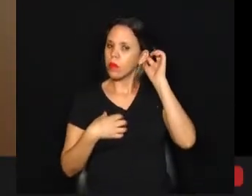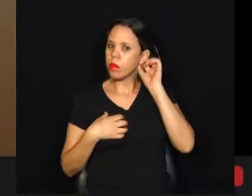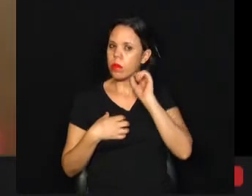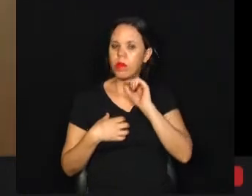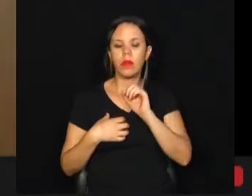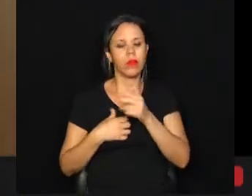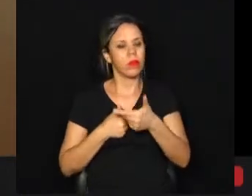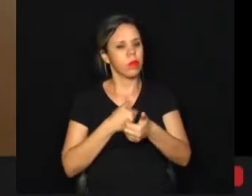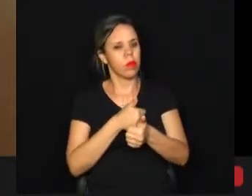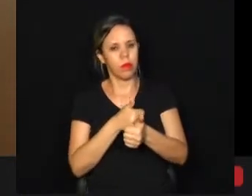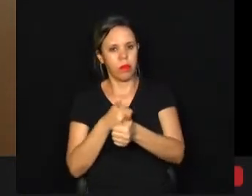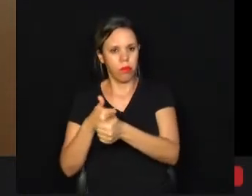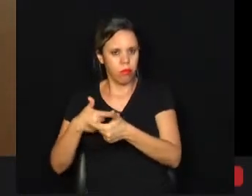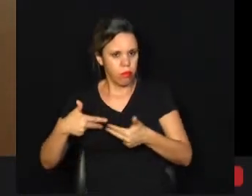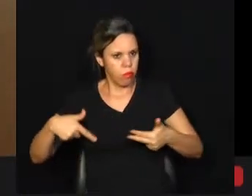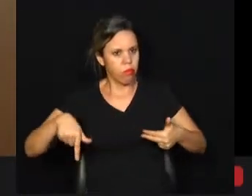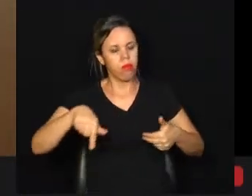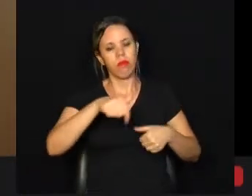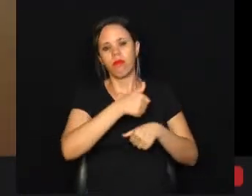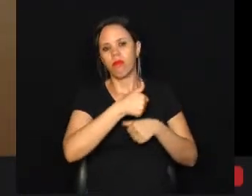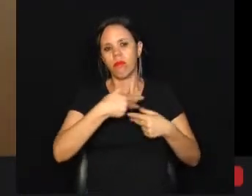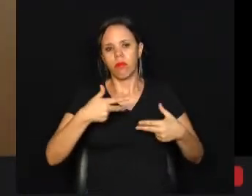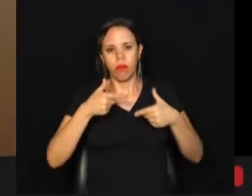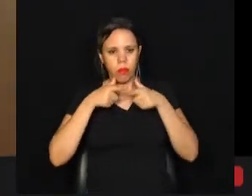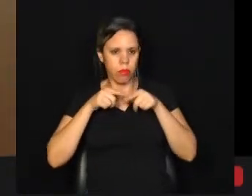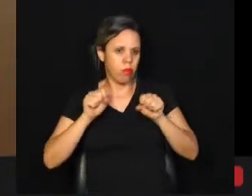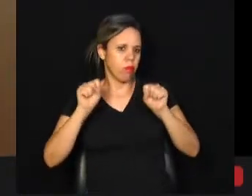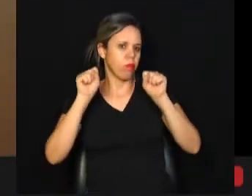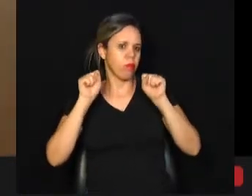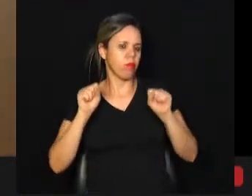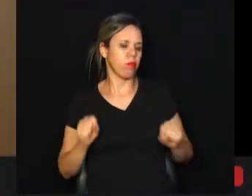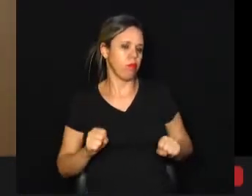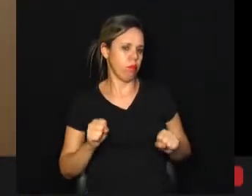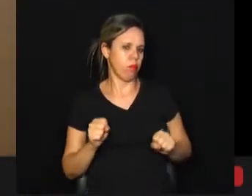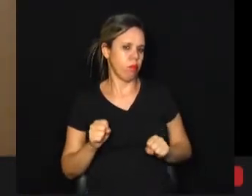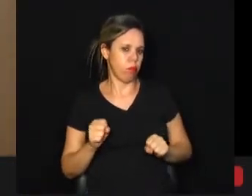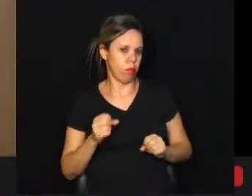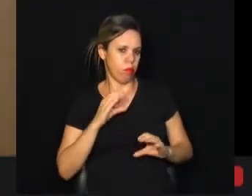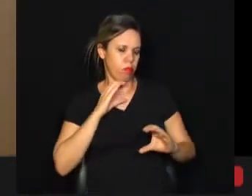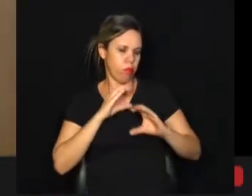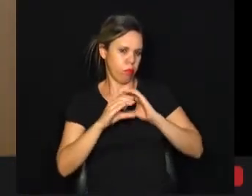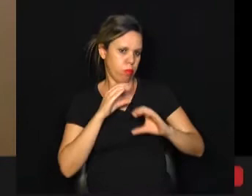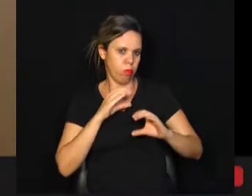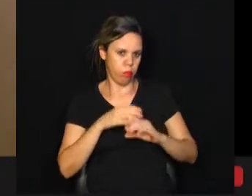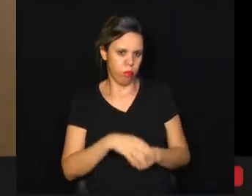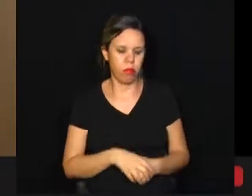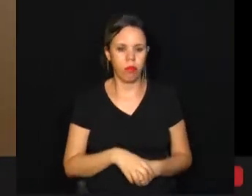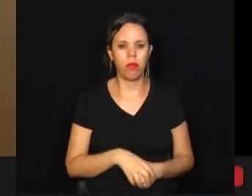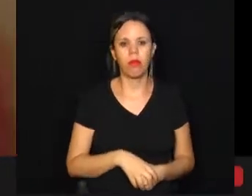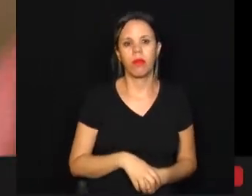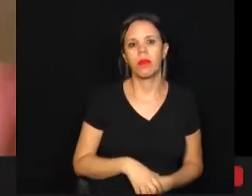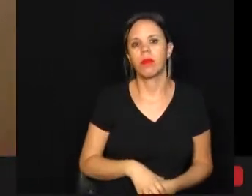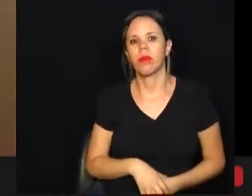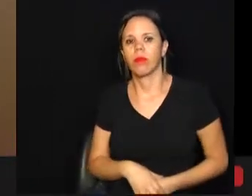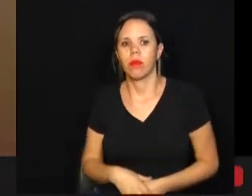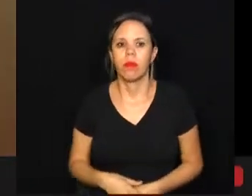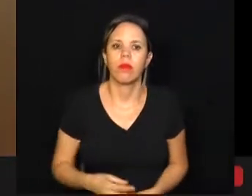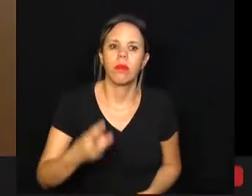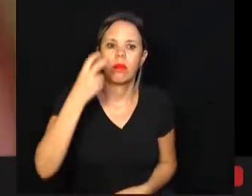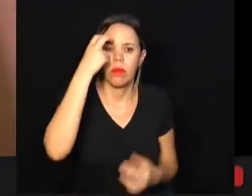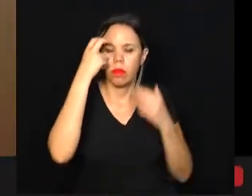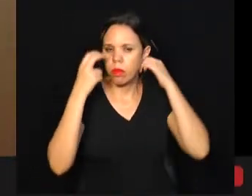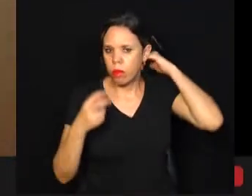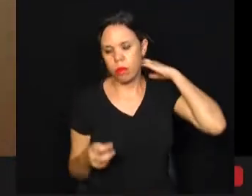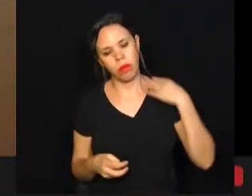segmentos, tipos de linguagens e de comunicação. Então, a cultura, ela